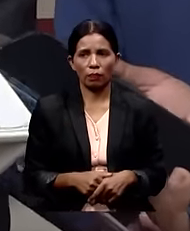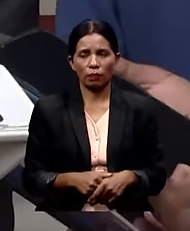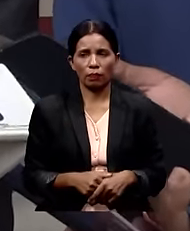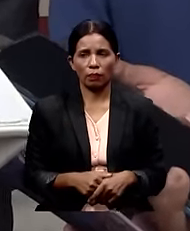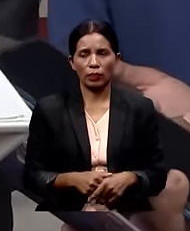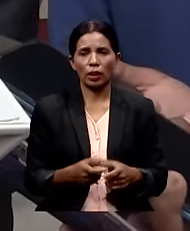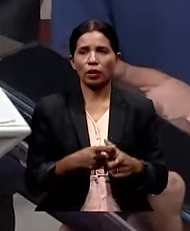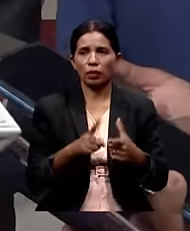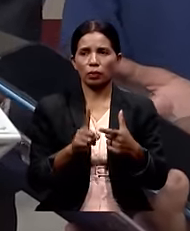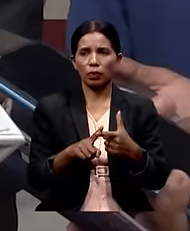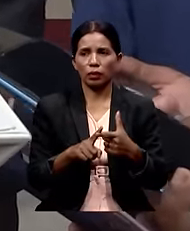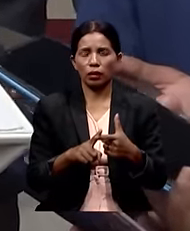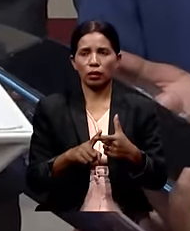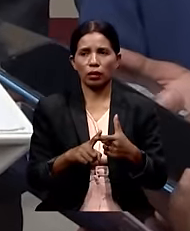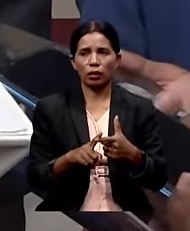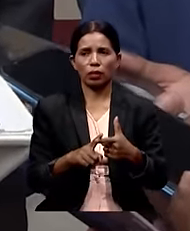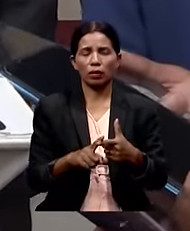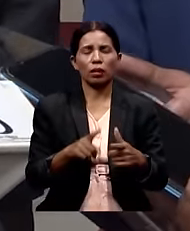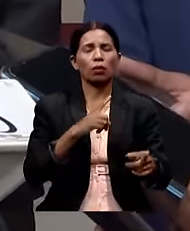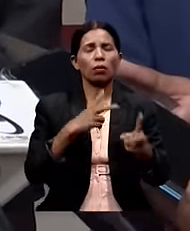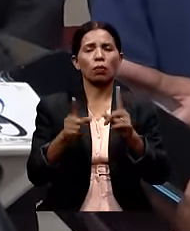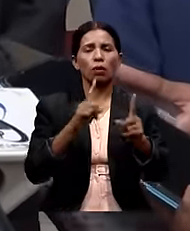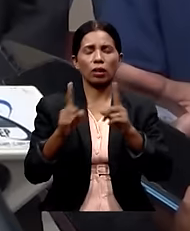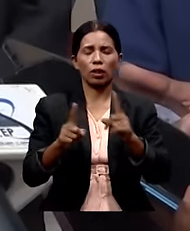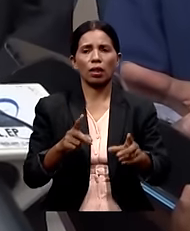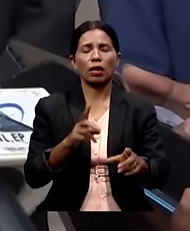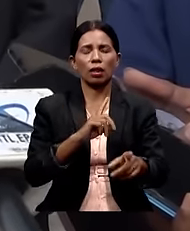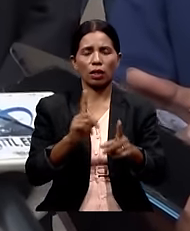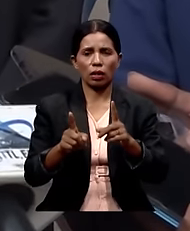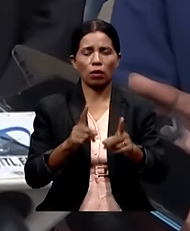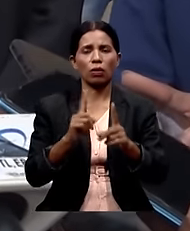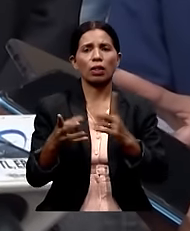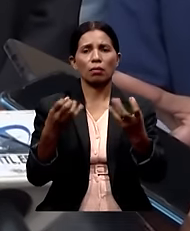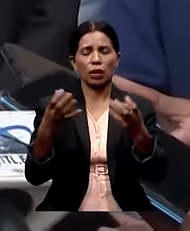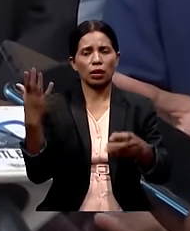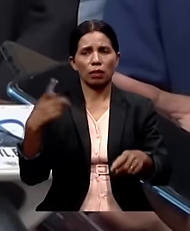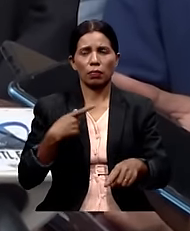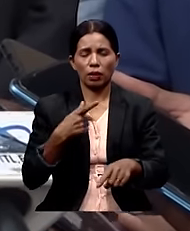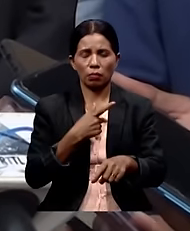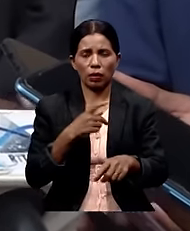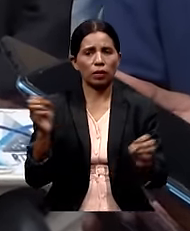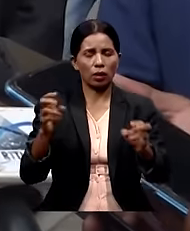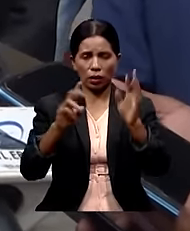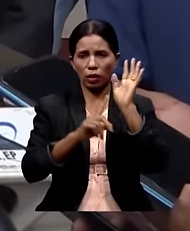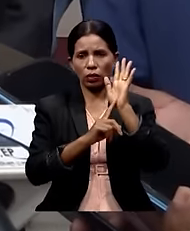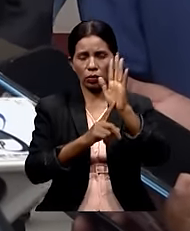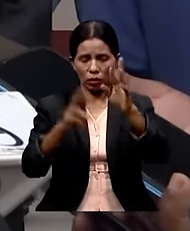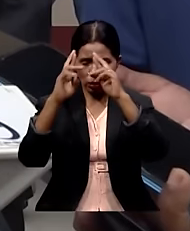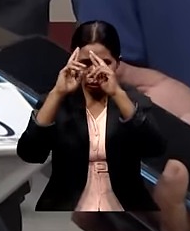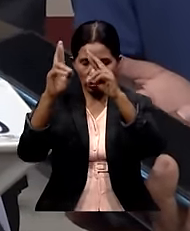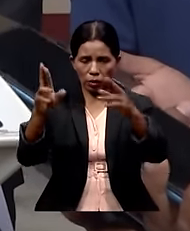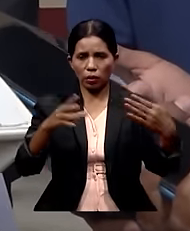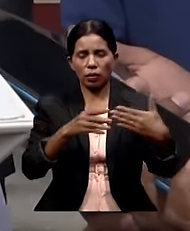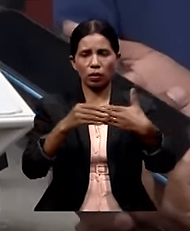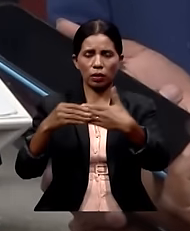E depois, aquela demais, colia demais, e parlamento, dá tudo respeito ao líder